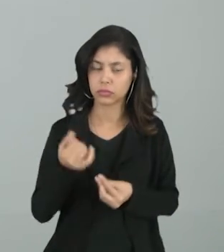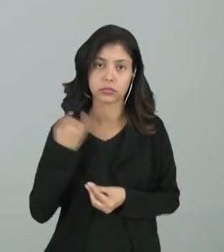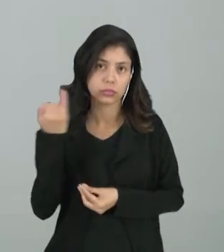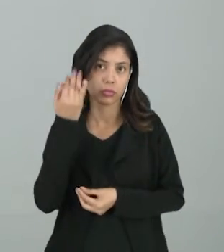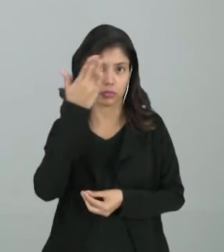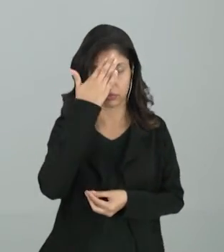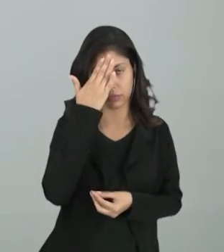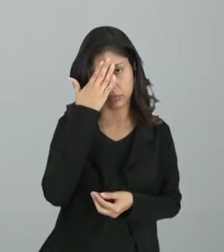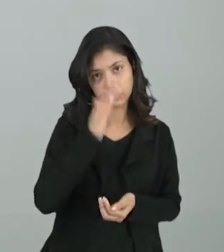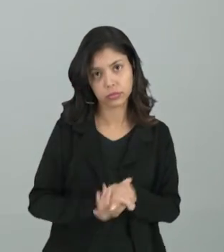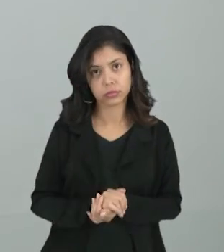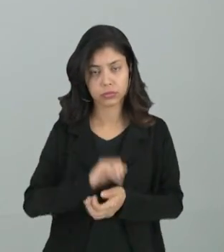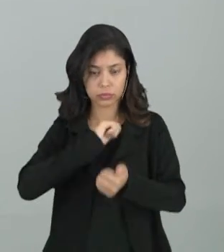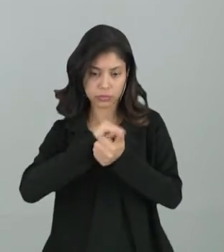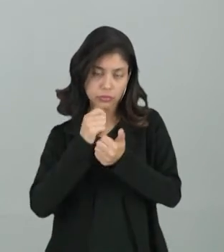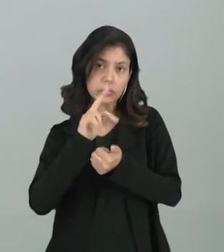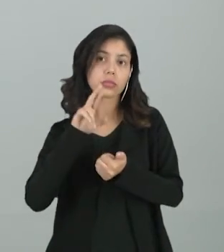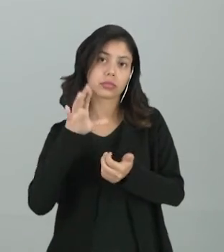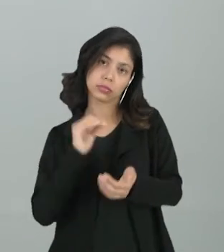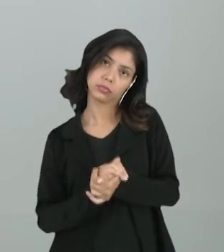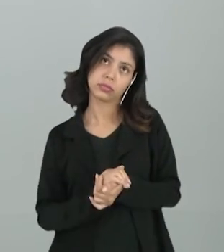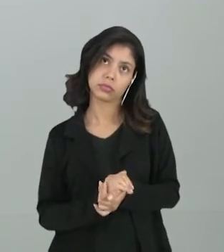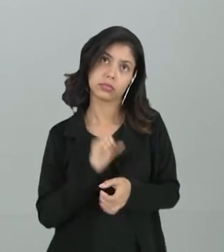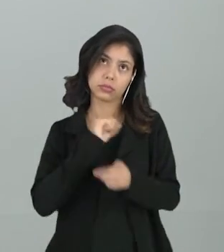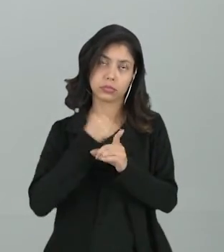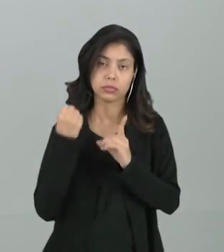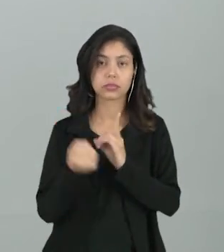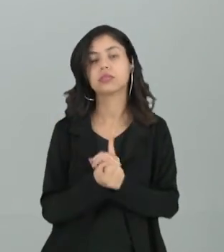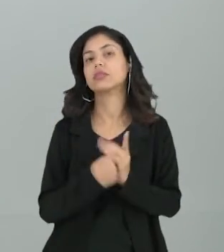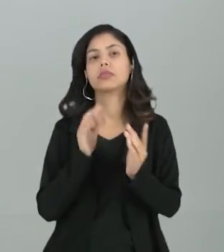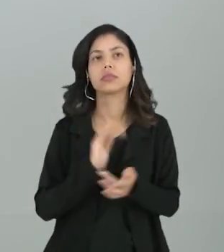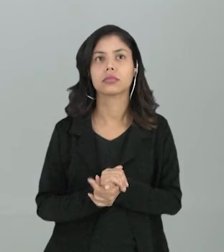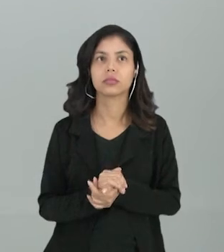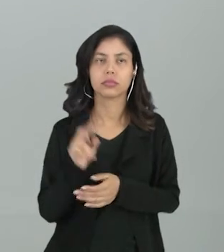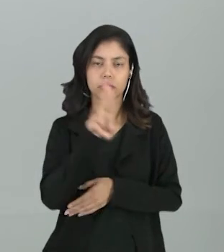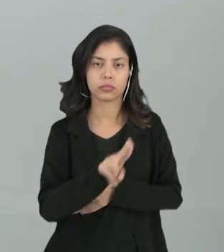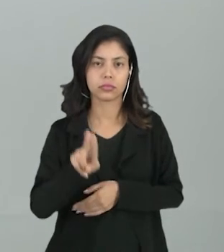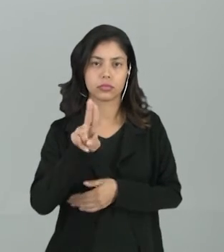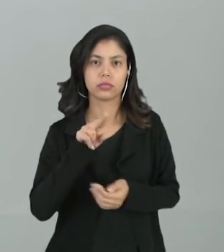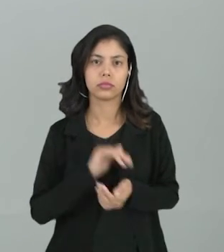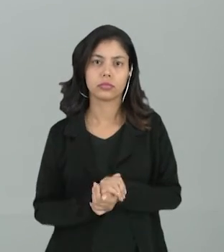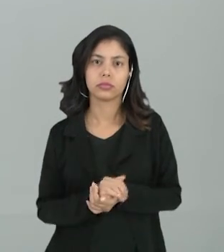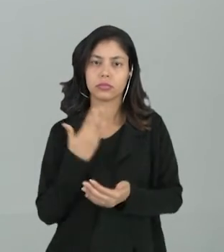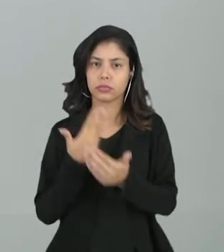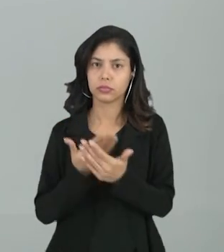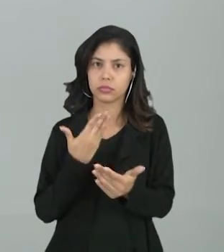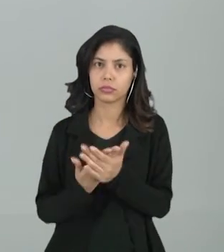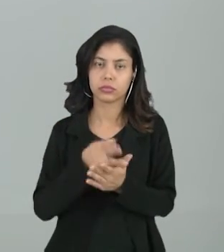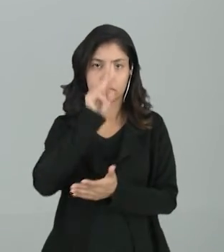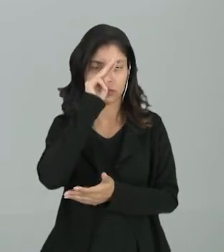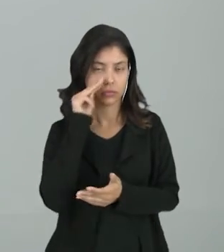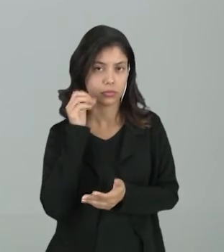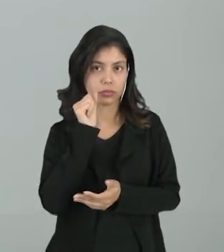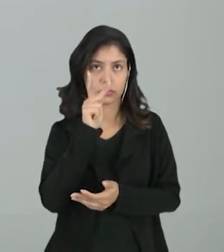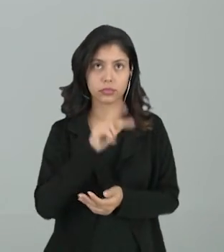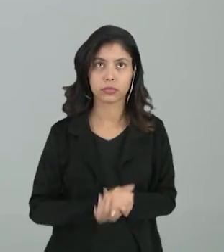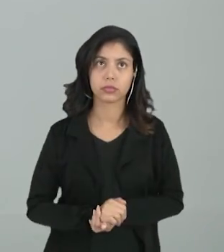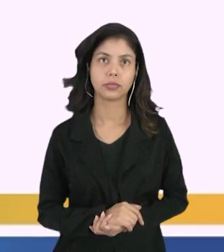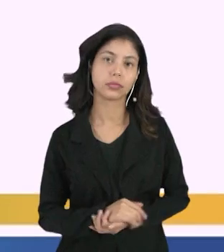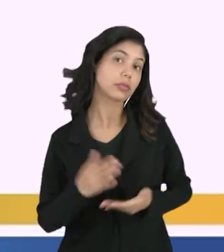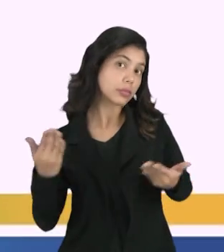gente entender aí os aspectos da sociedade aí, utilizando aí os estudos, né, de Karl Marx, ok,